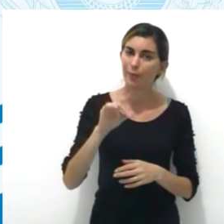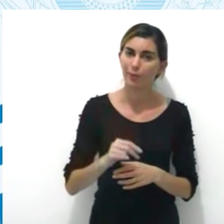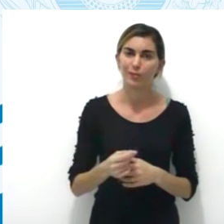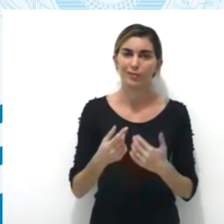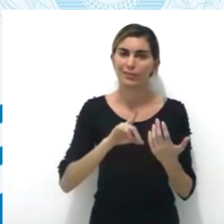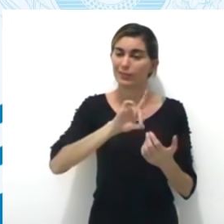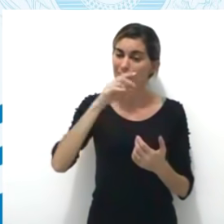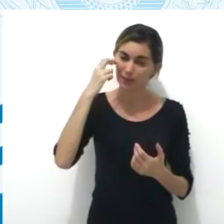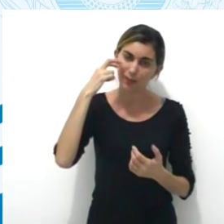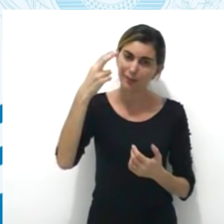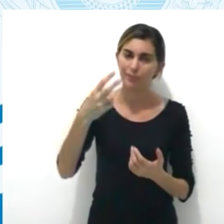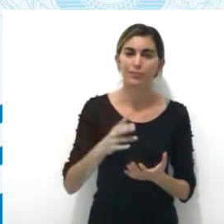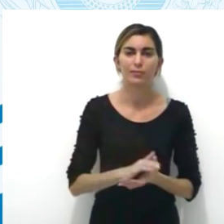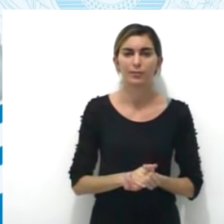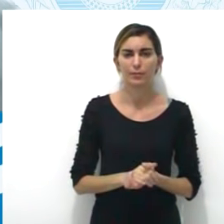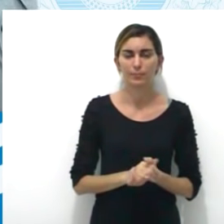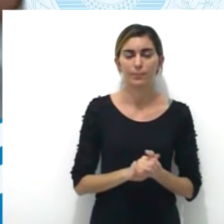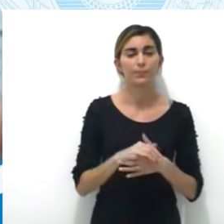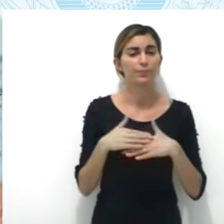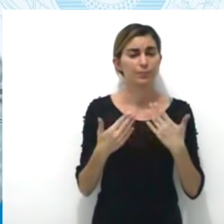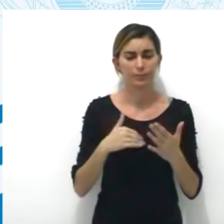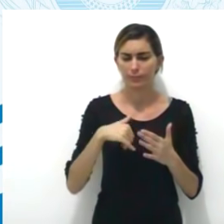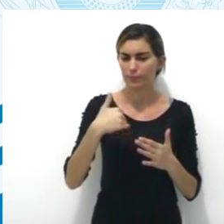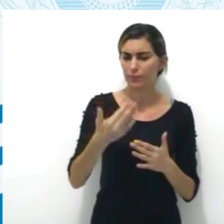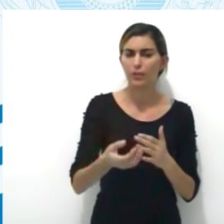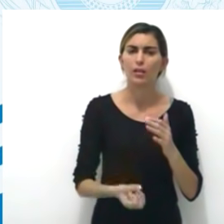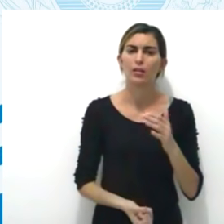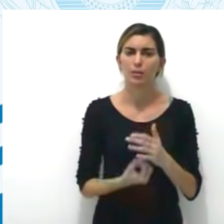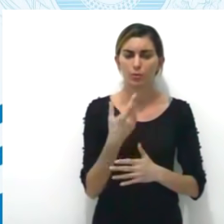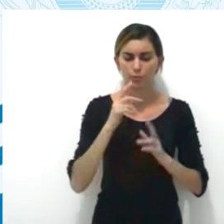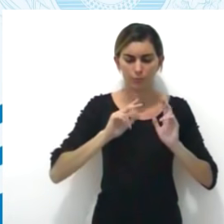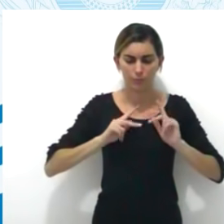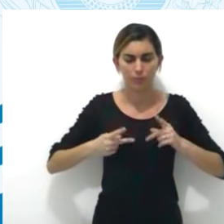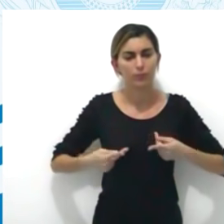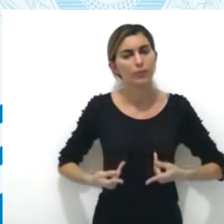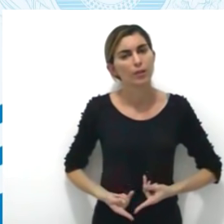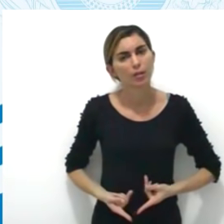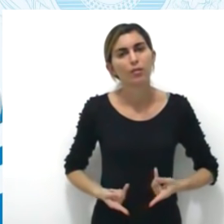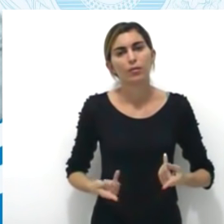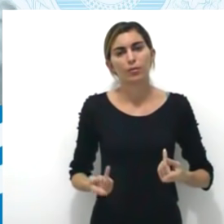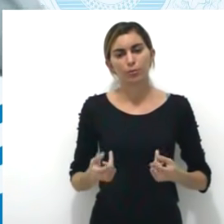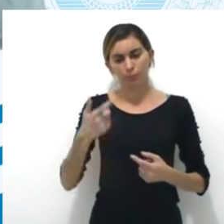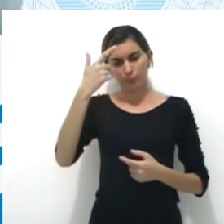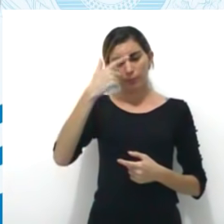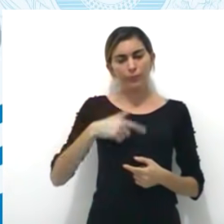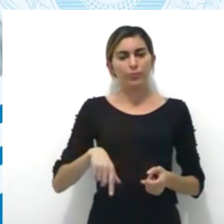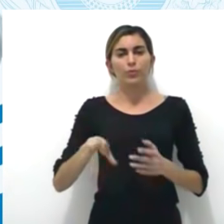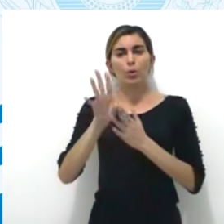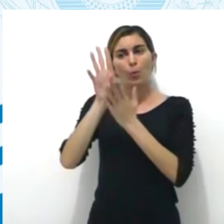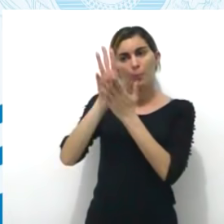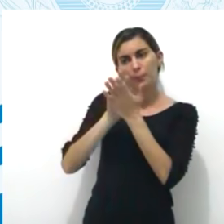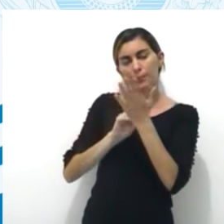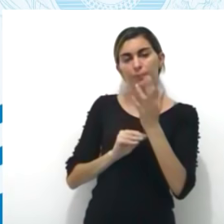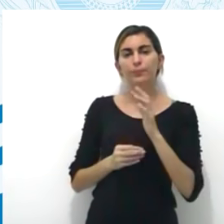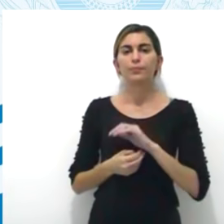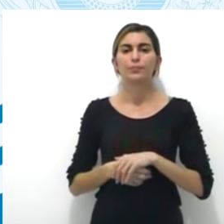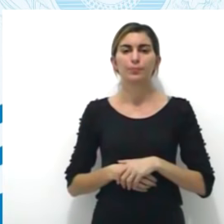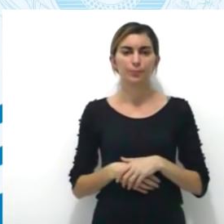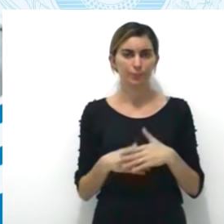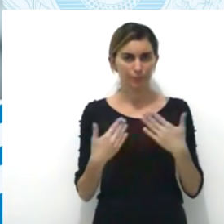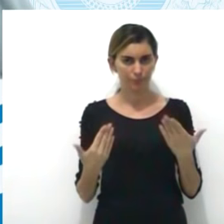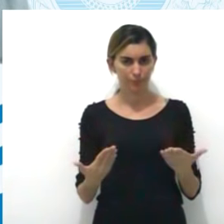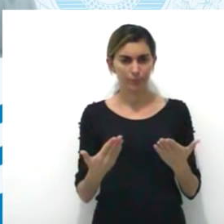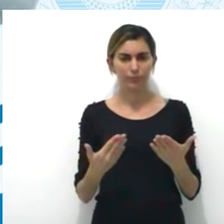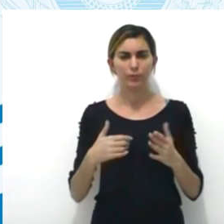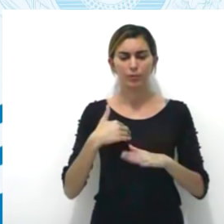Criador inteligente, pessoal. Que além disso criou o ser humano, a sua imagem e semelhança,